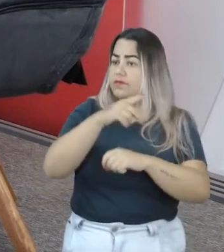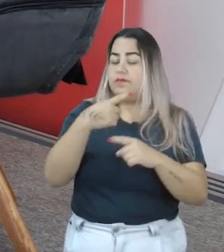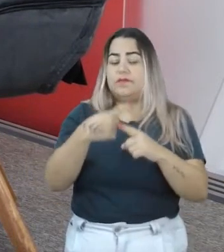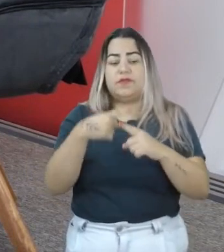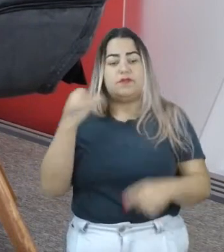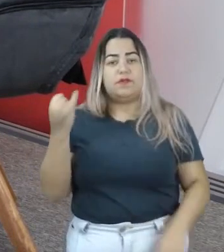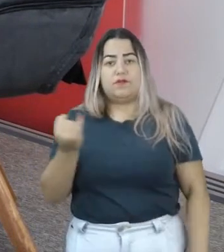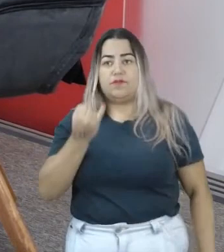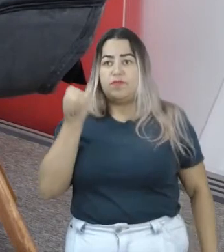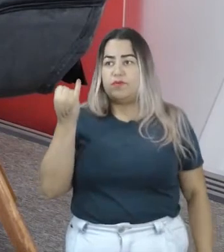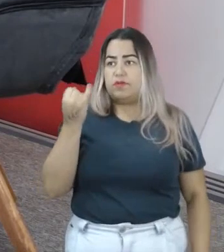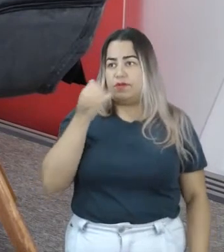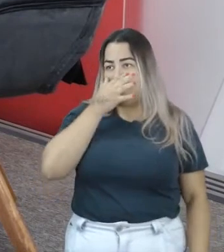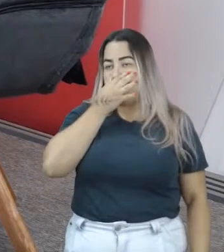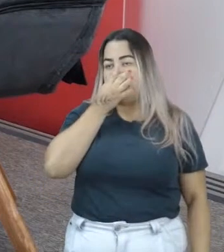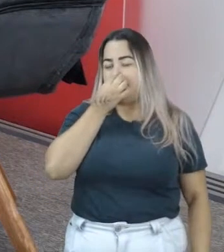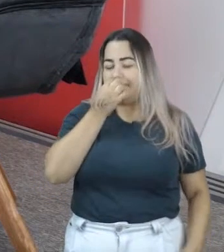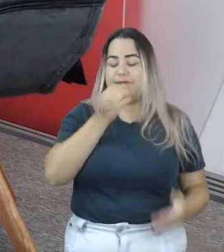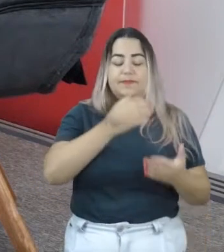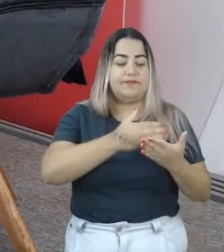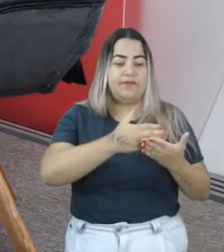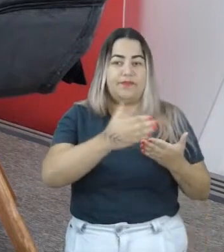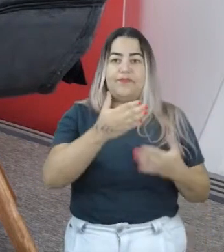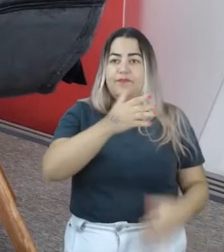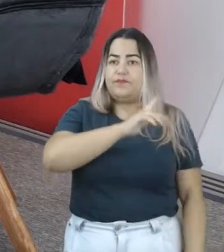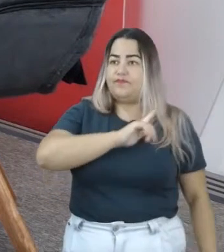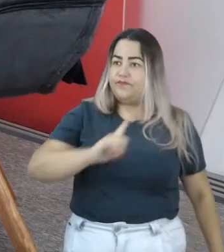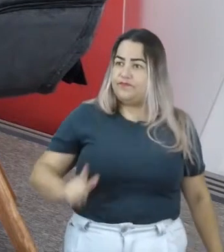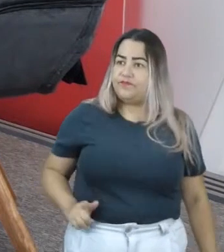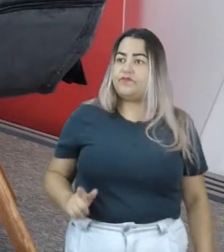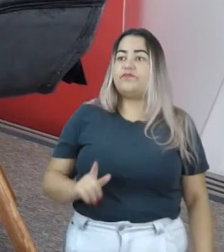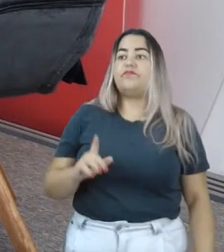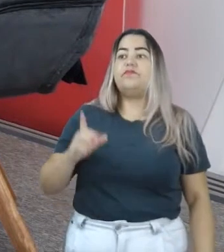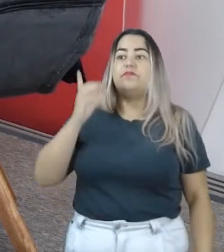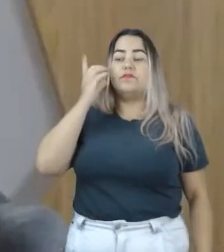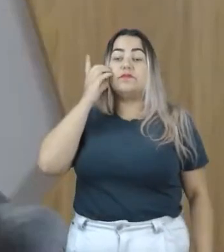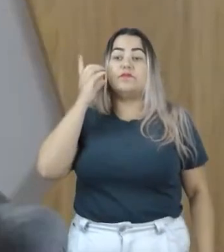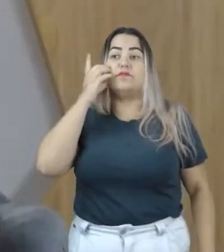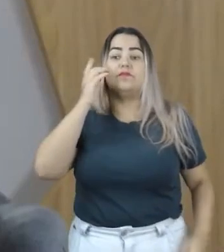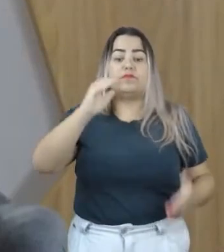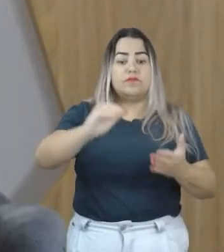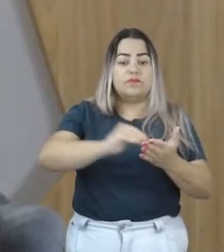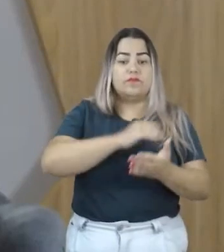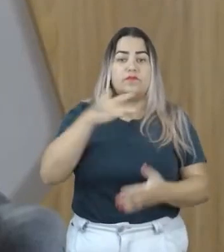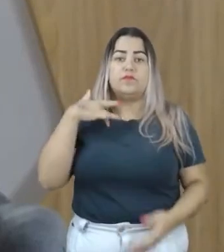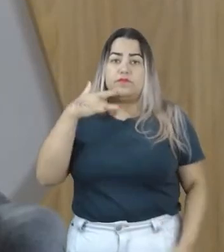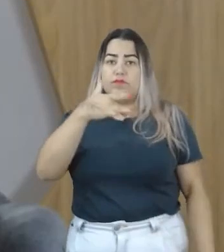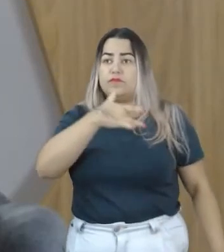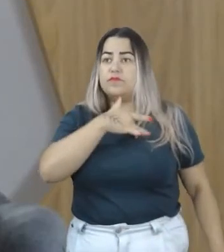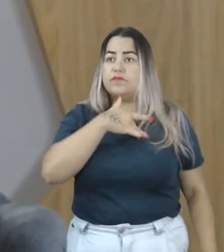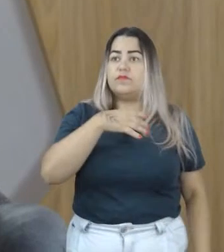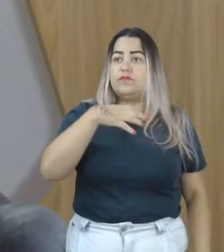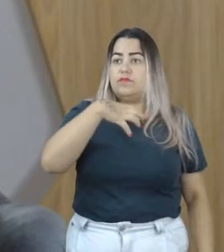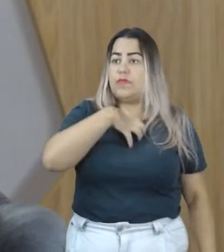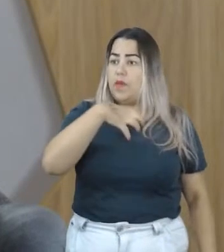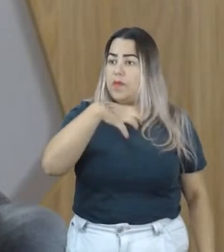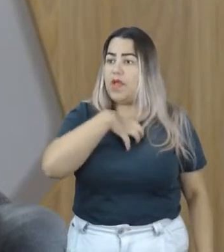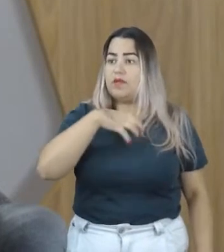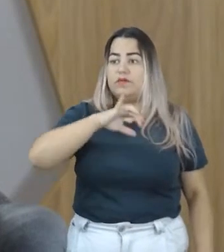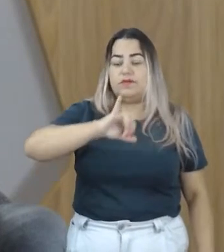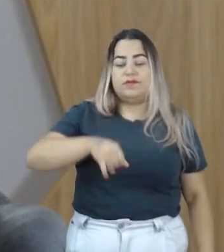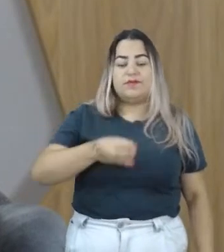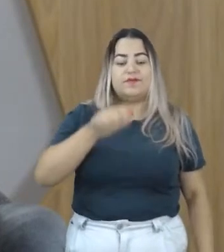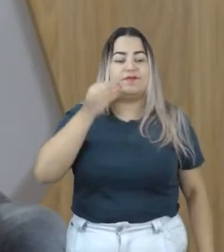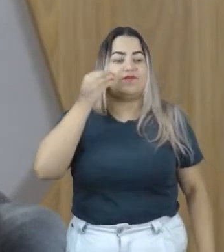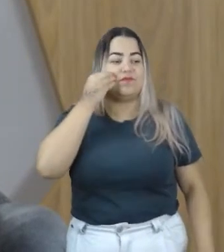tão importante? Quando começou o Mais Médicos no governo Dilma, eu era secretário de Saúde do Estado da Bahia e tive a oportunidade, a